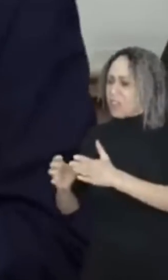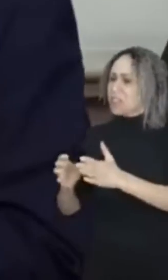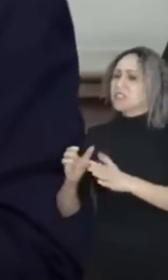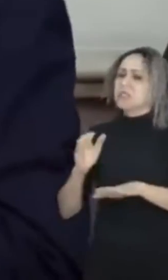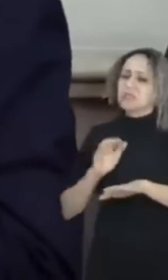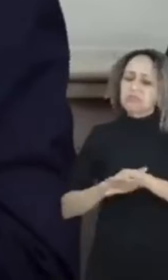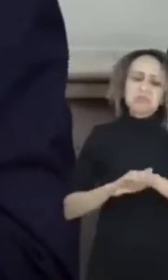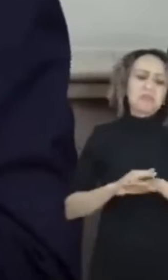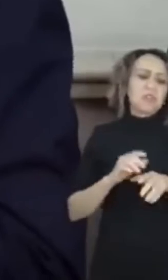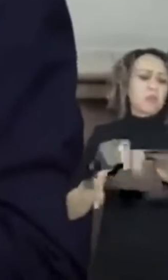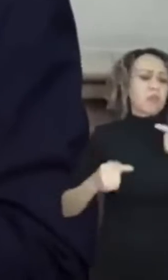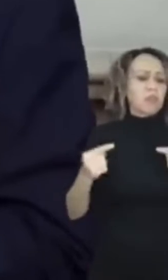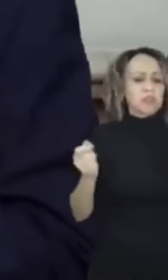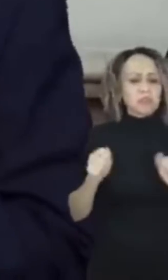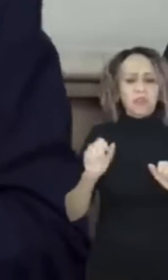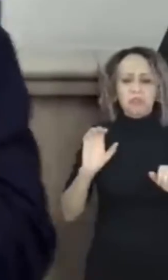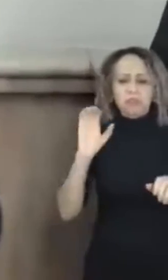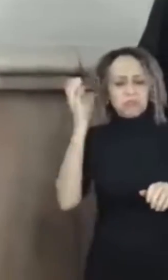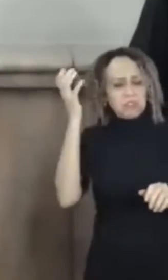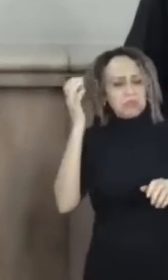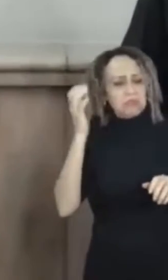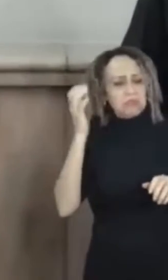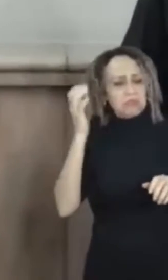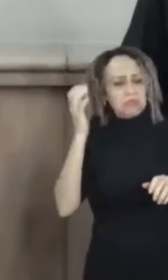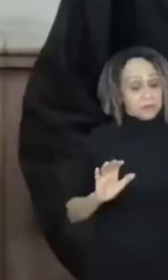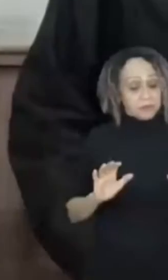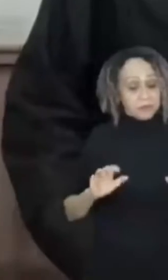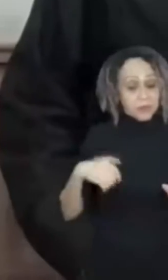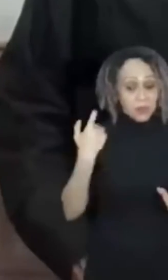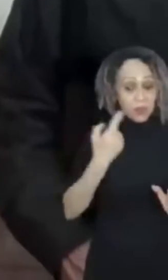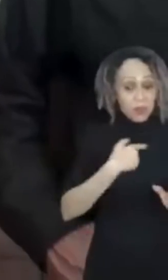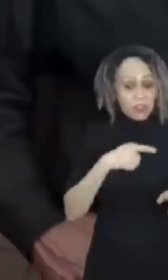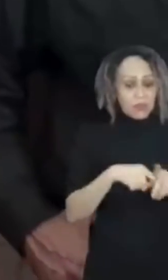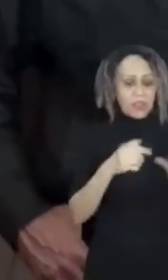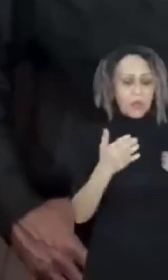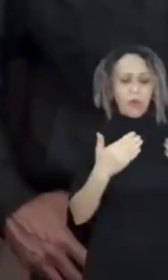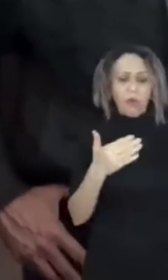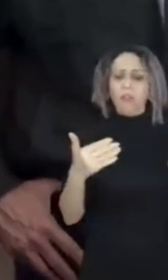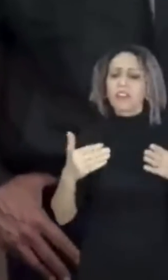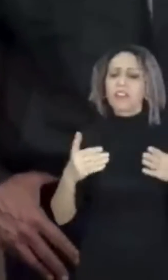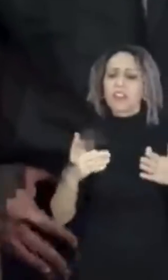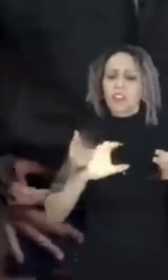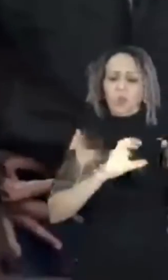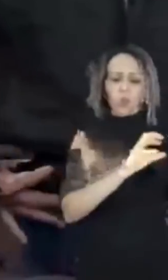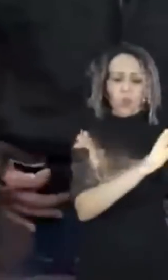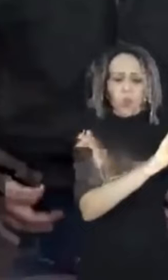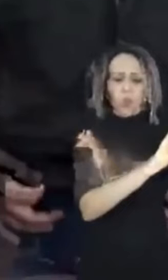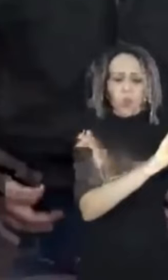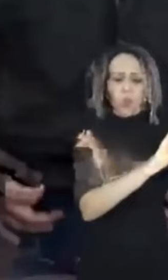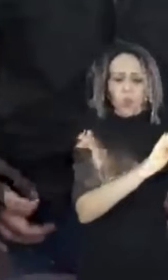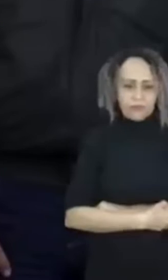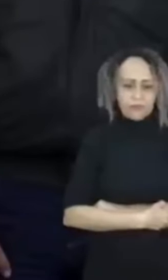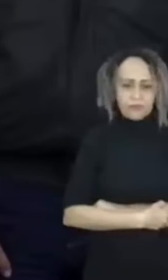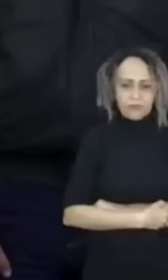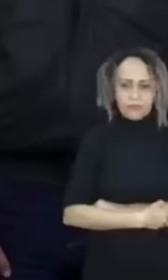conversando com outros partidos políticos. Hoje o PDT declarou apoio à nossa candidatura,